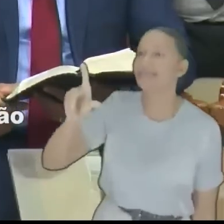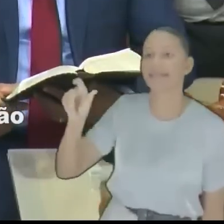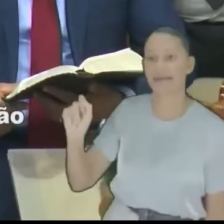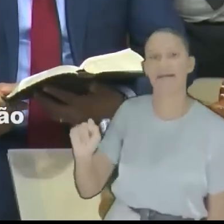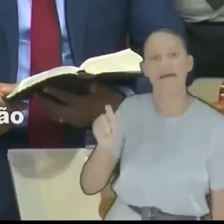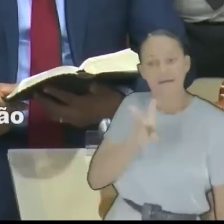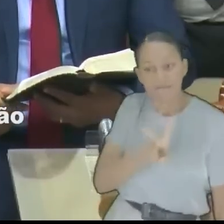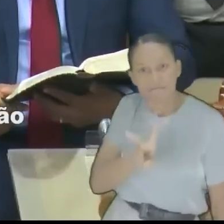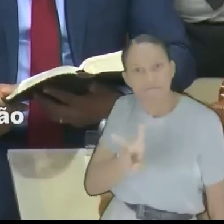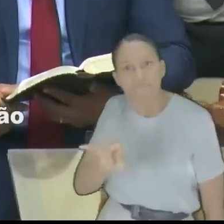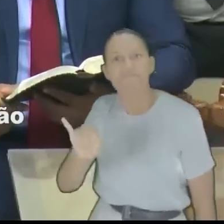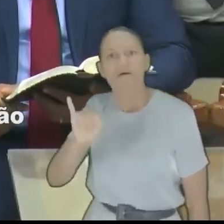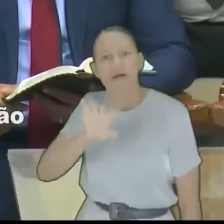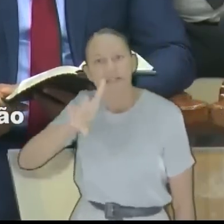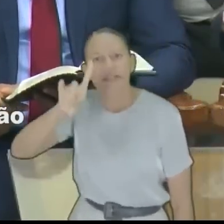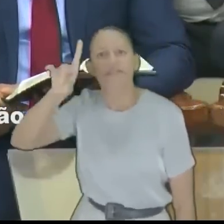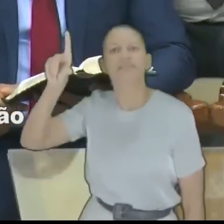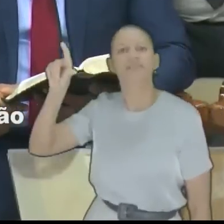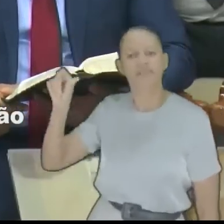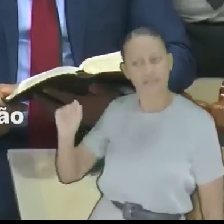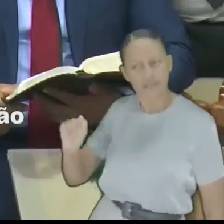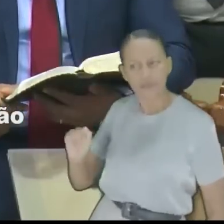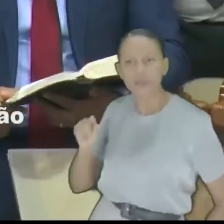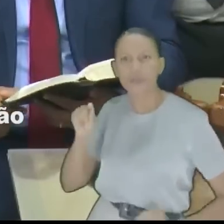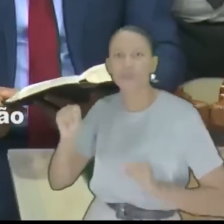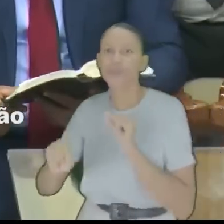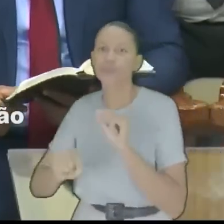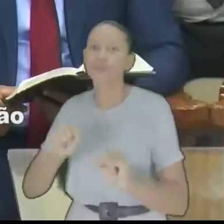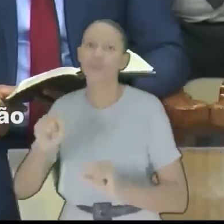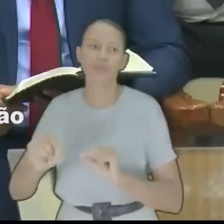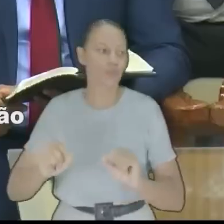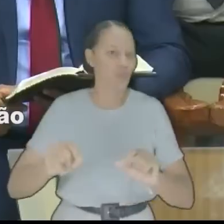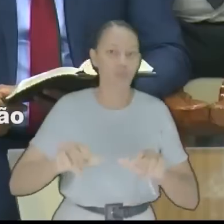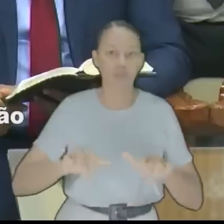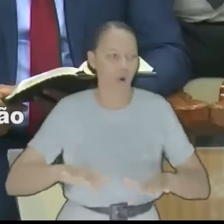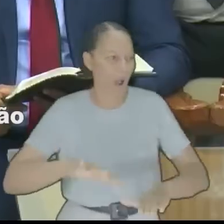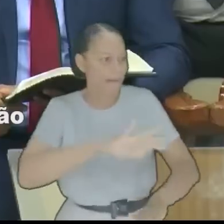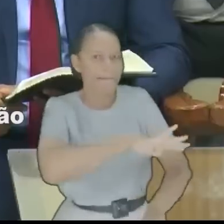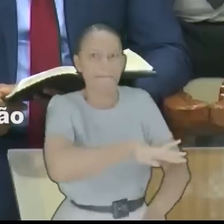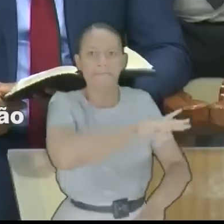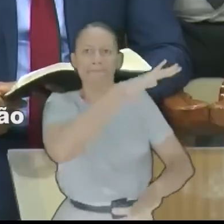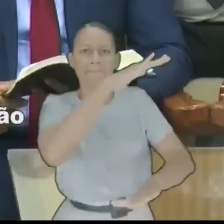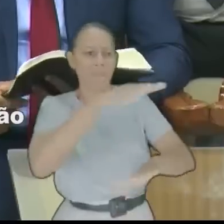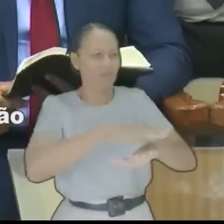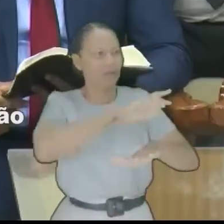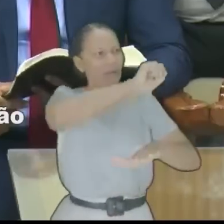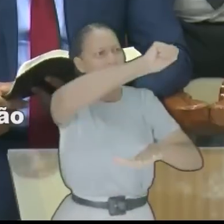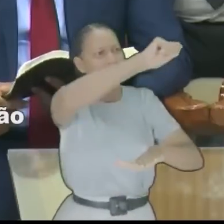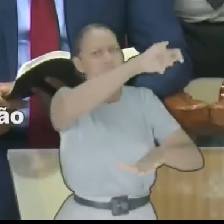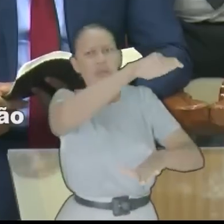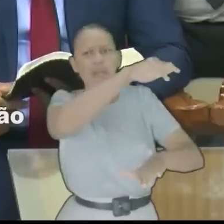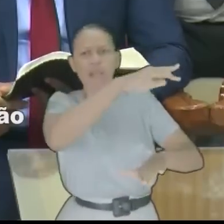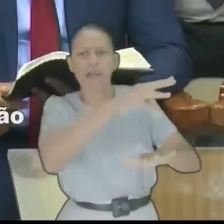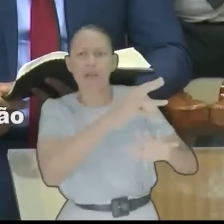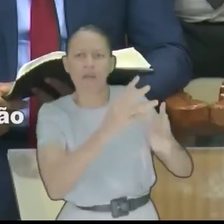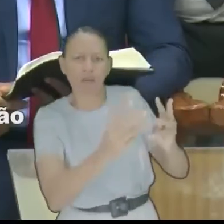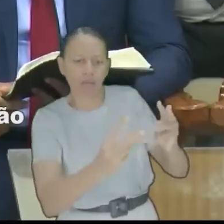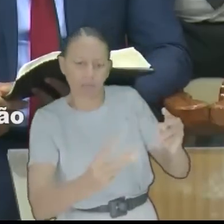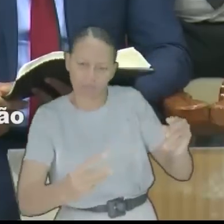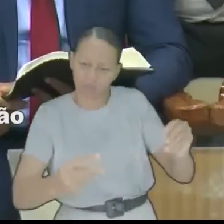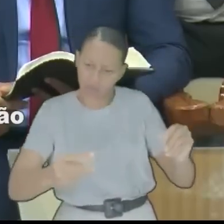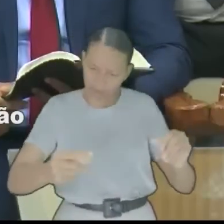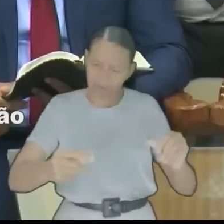há de ser que naquele dia os montes destilarão mosto, e dos